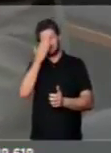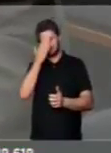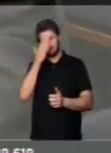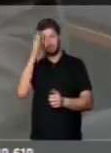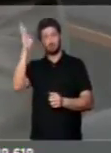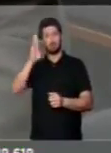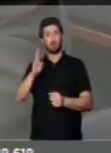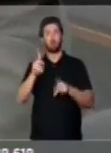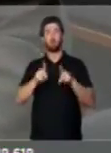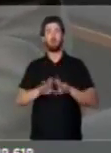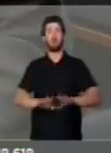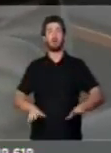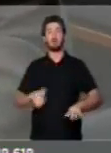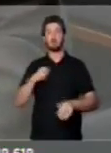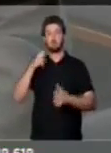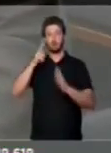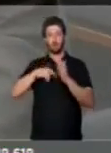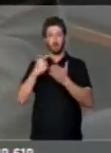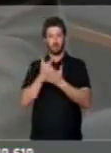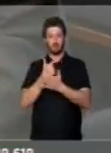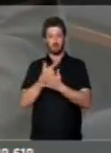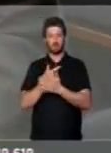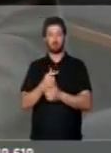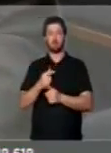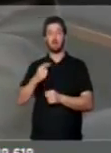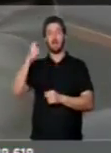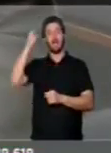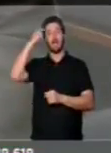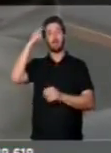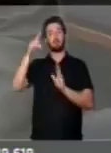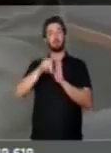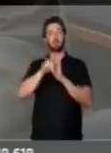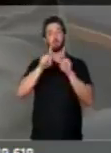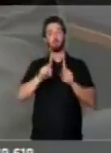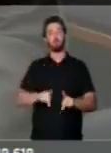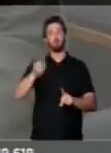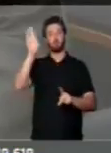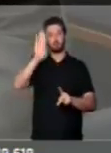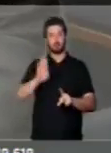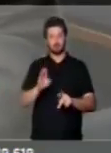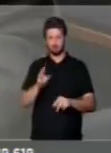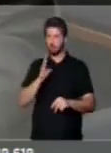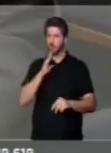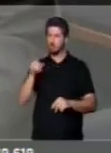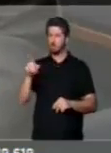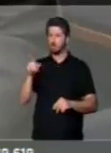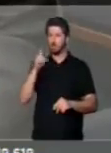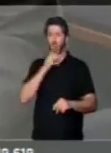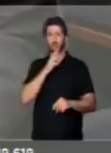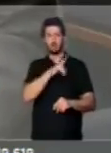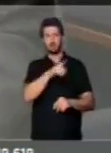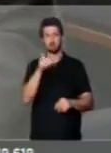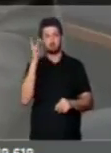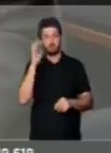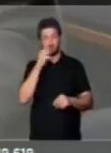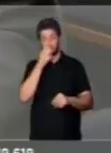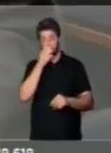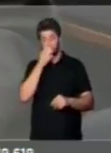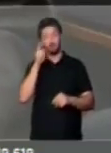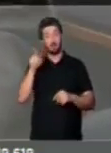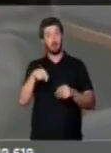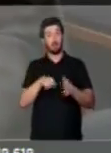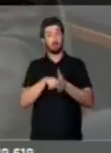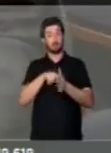brasileiro é assim mesmo. Eu li o livro, uma parte, aquele livro, A Cabeça do Brasileiro. Não sei se a senhora leu, se alguns leram. E lá foi baseado